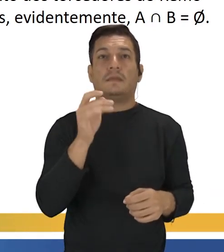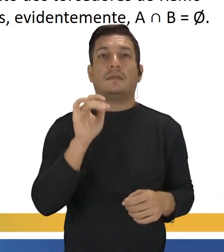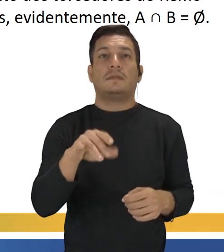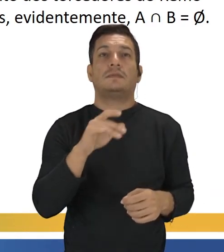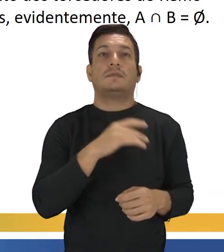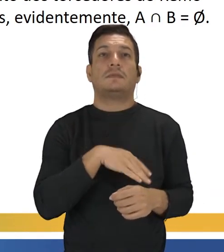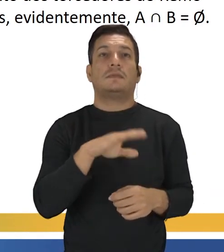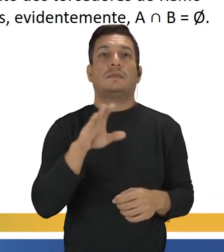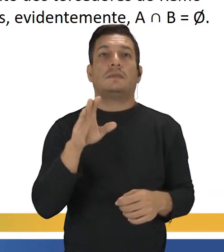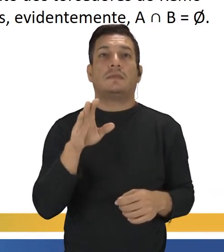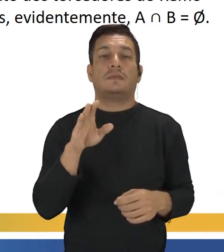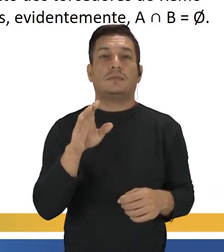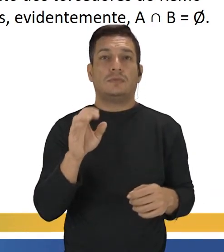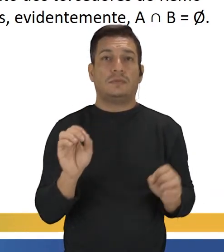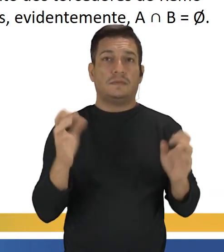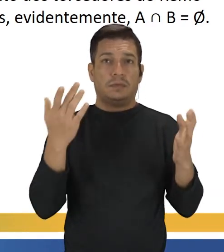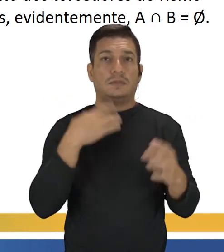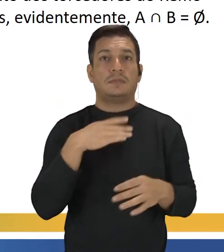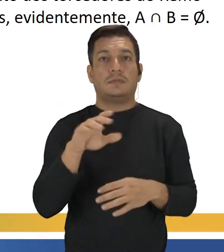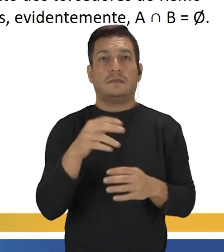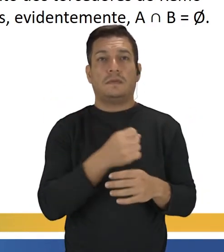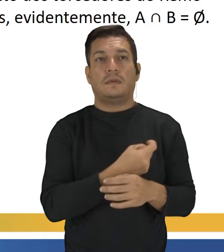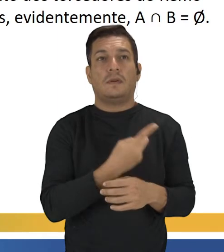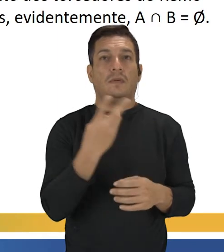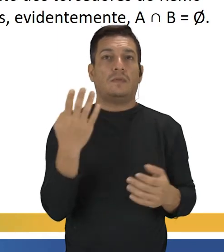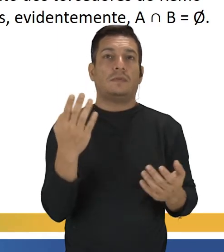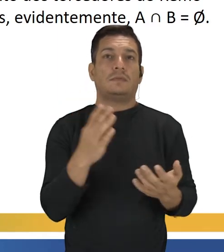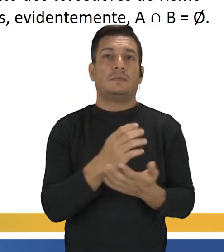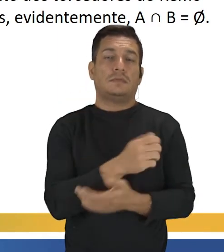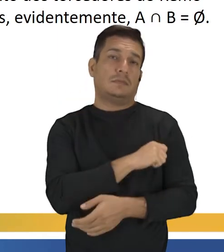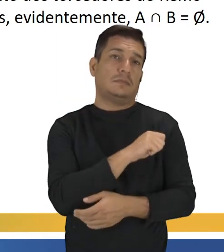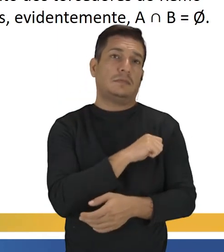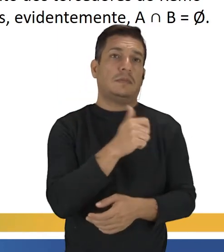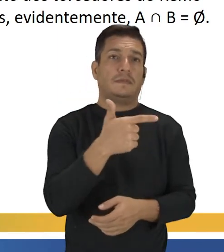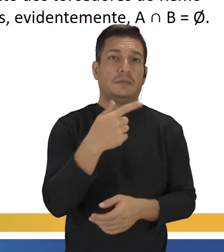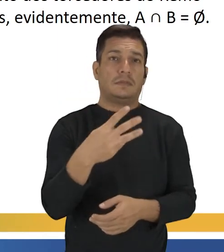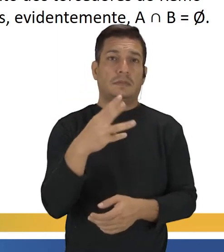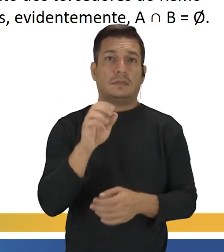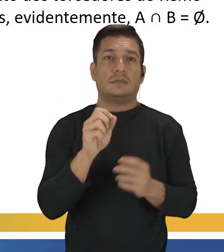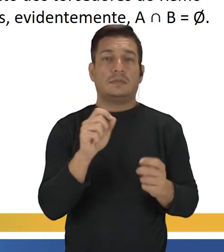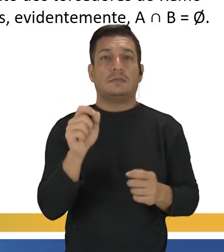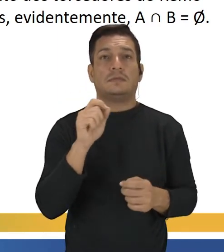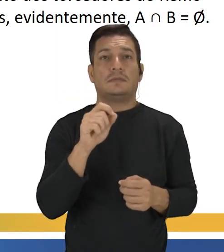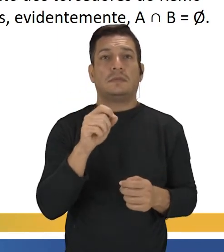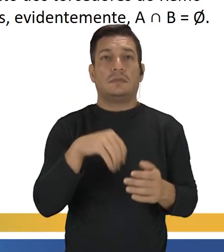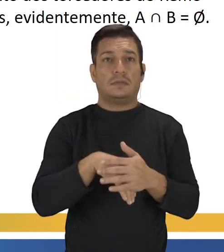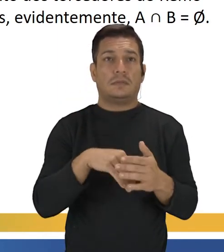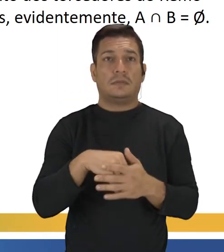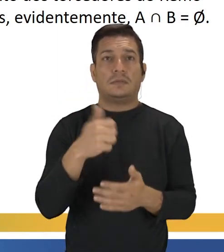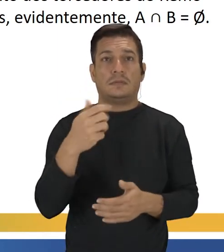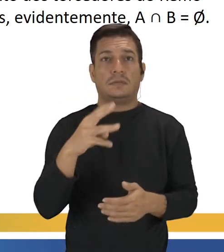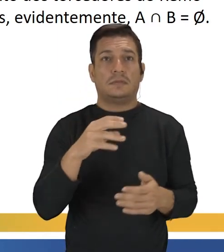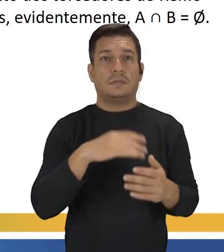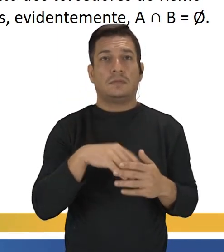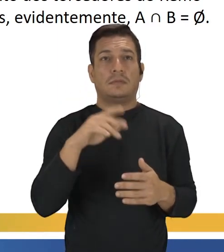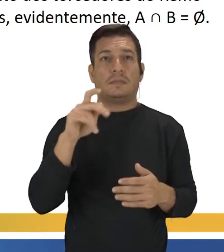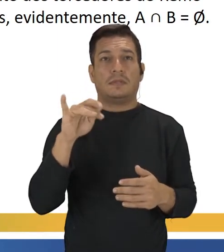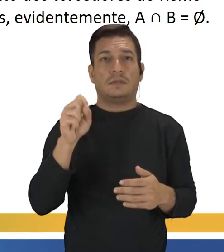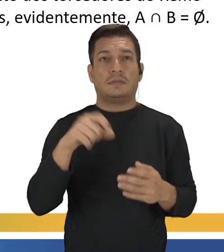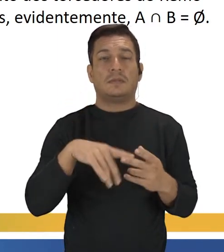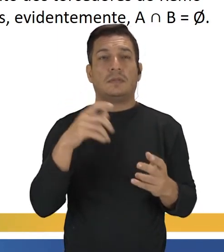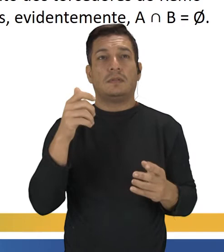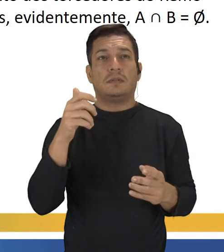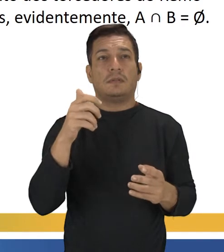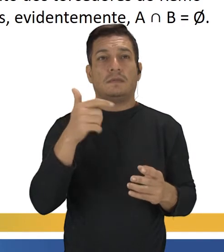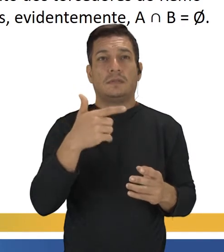N alunos. Tá? Eu tenho aqui os dados. 23 torce pelo Paysandu, 23 torce pelo Clube do Remo, 15 pelo